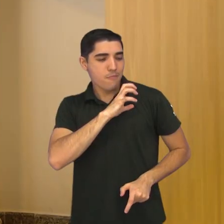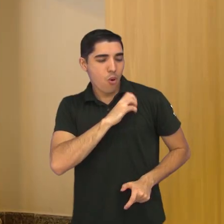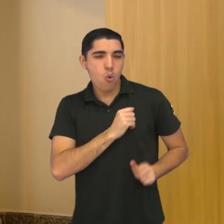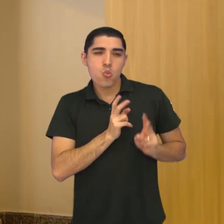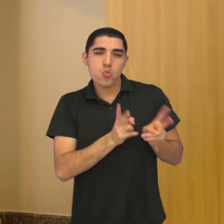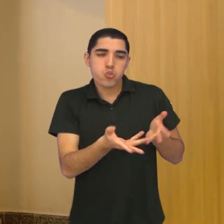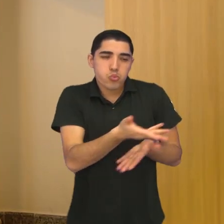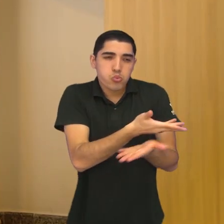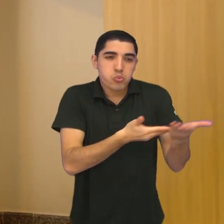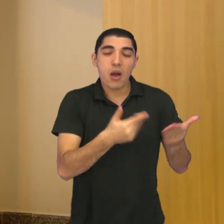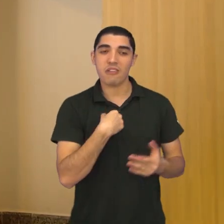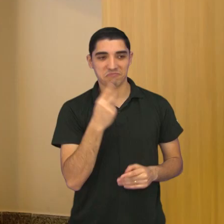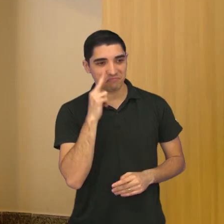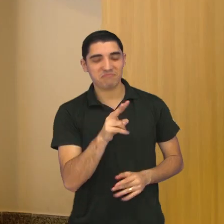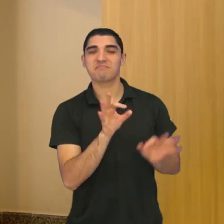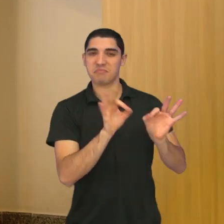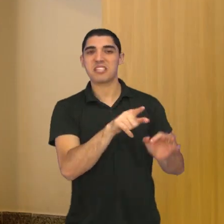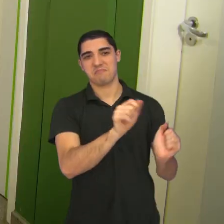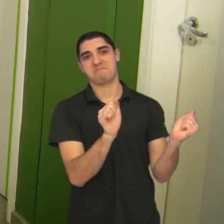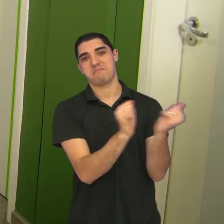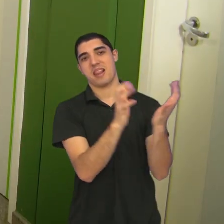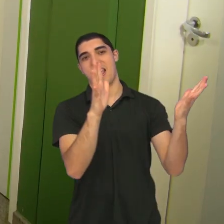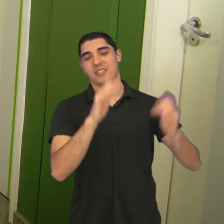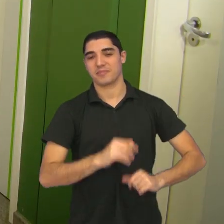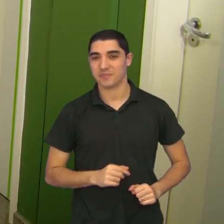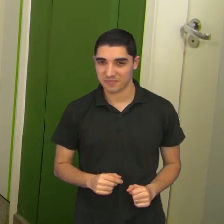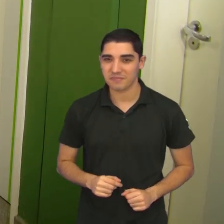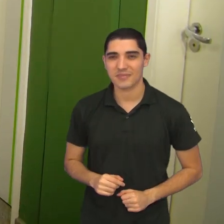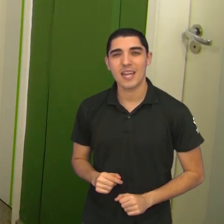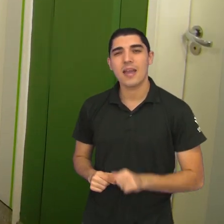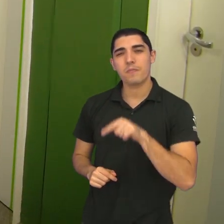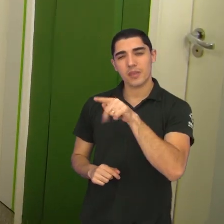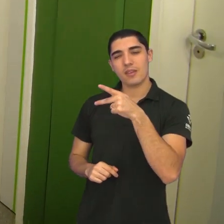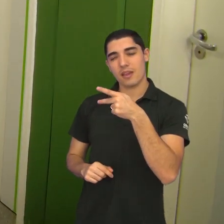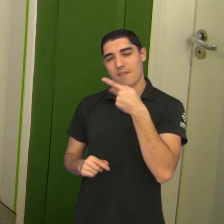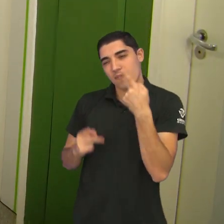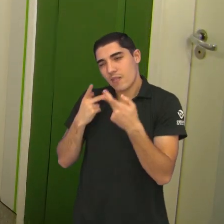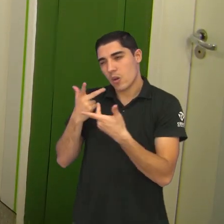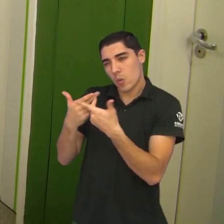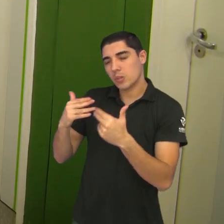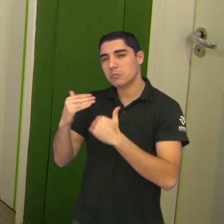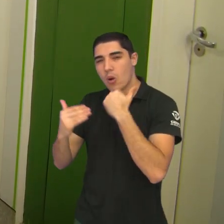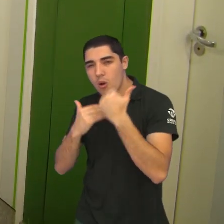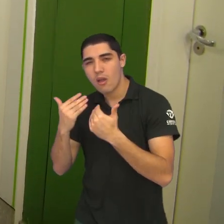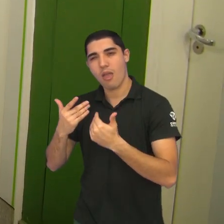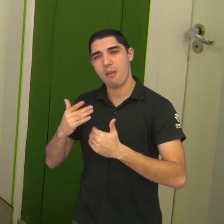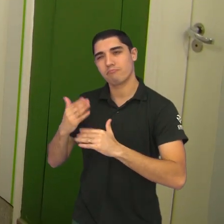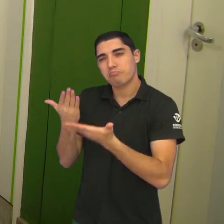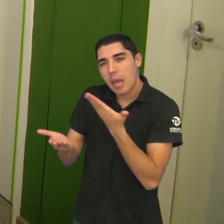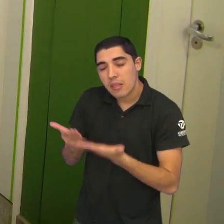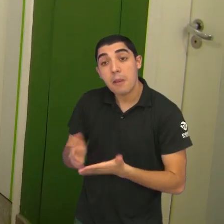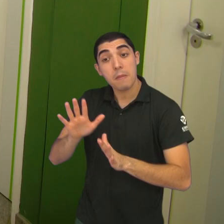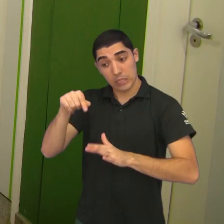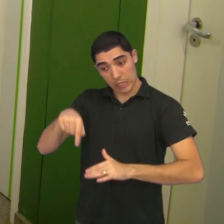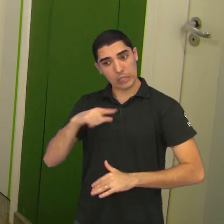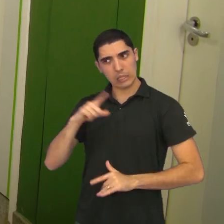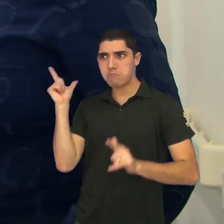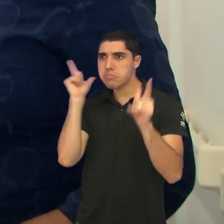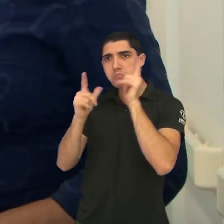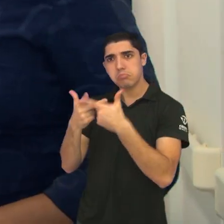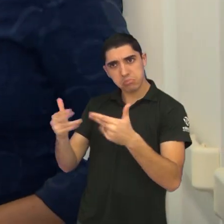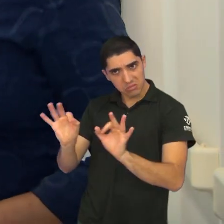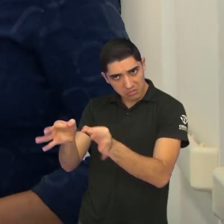milagre de muitos que eu posso testemunhar. Ô Rose, a gente falou das perdas, mas aqui tem muito ganho também, né?